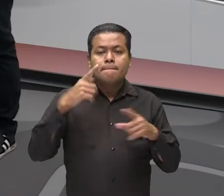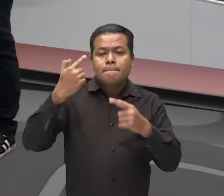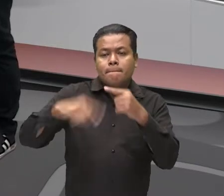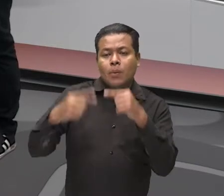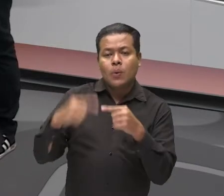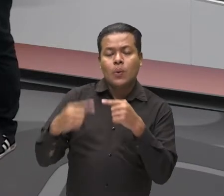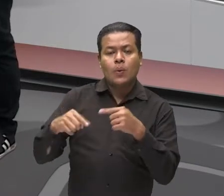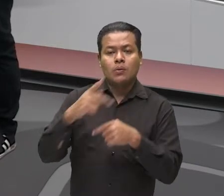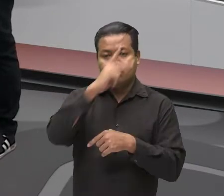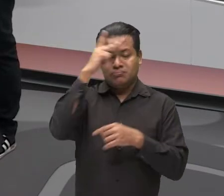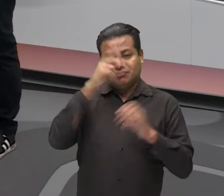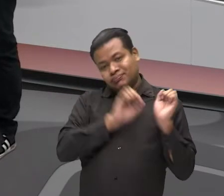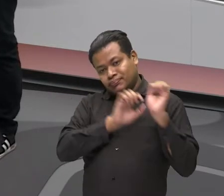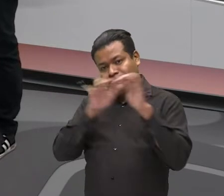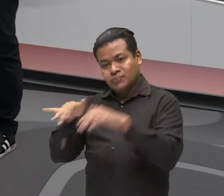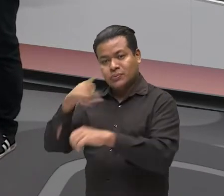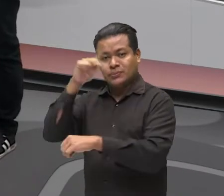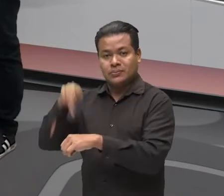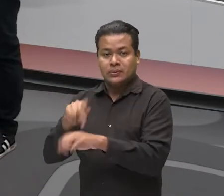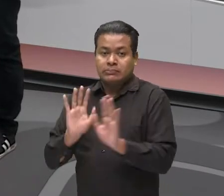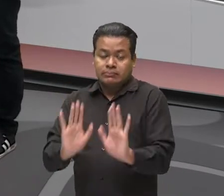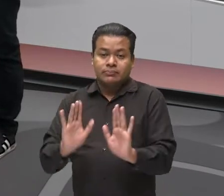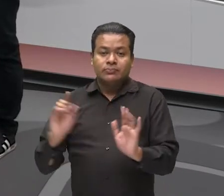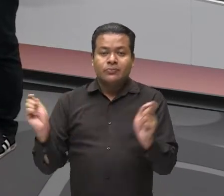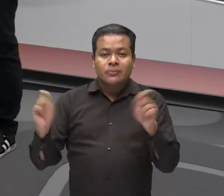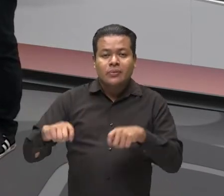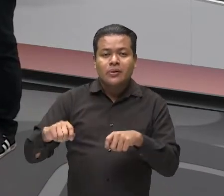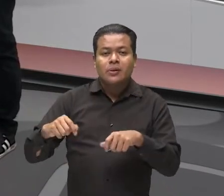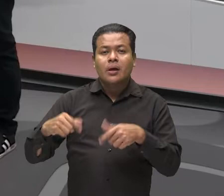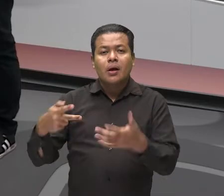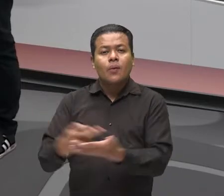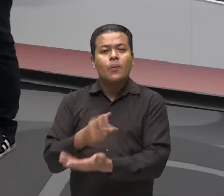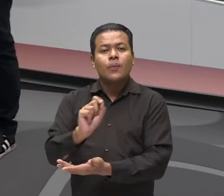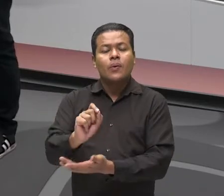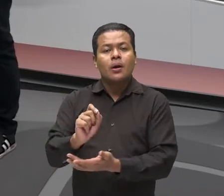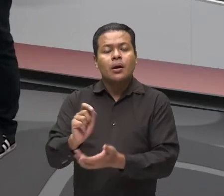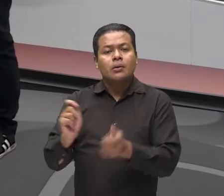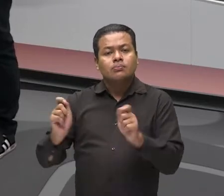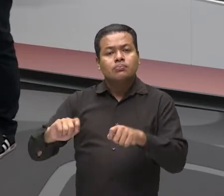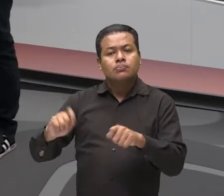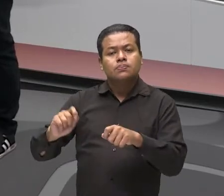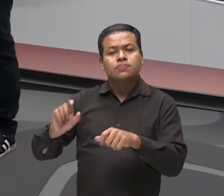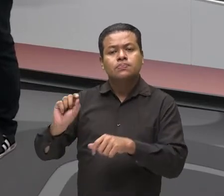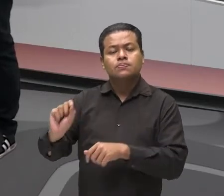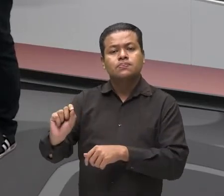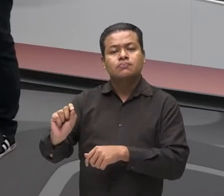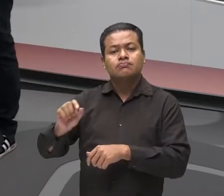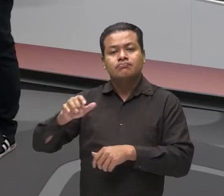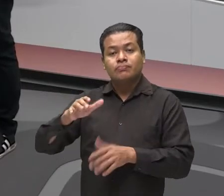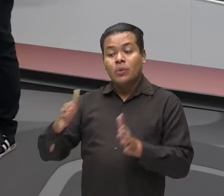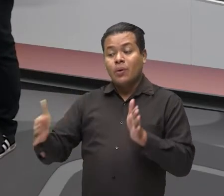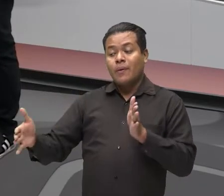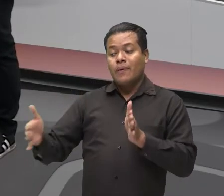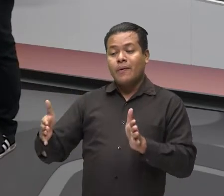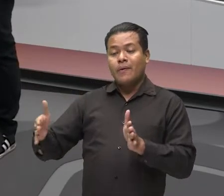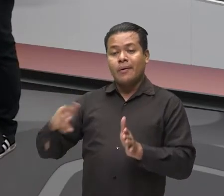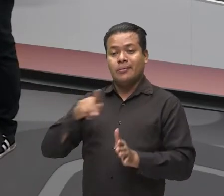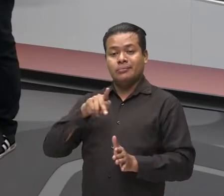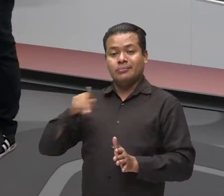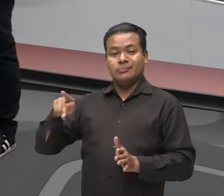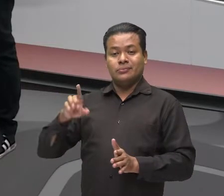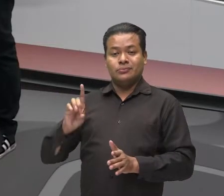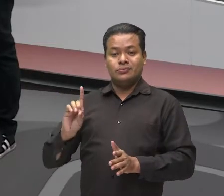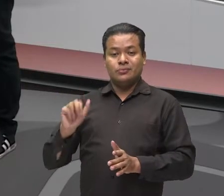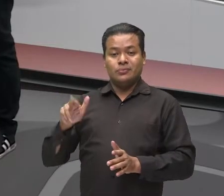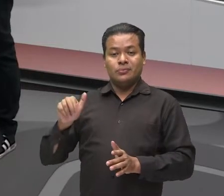entrada desses imigrantes dentro do país. E a gente vai ver isso sendo muito forte, acontecendo muito forte, durante o governo de Donald Trump, onde